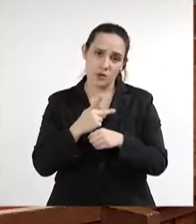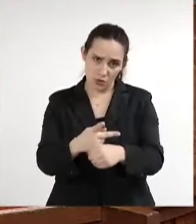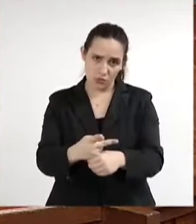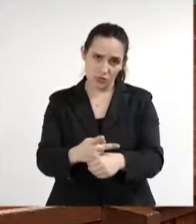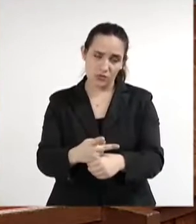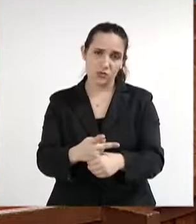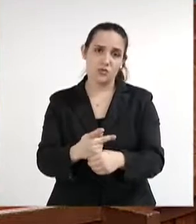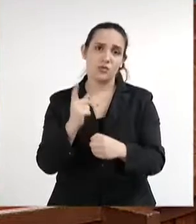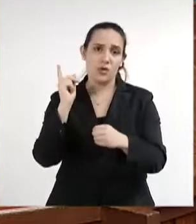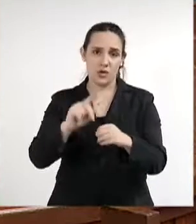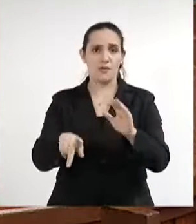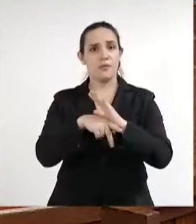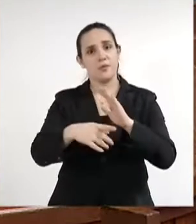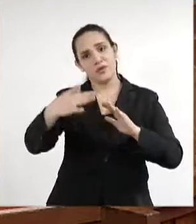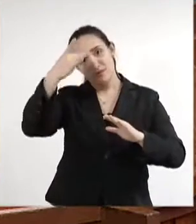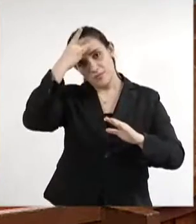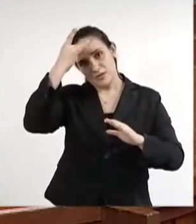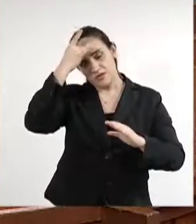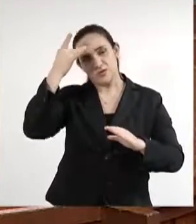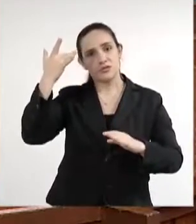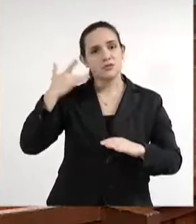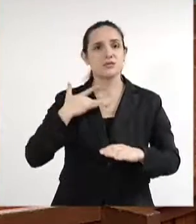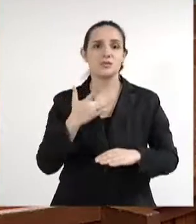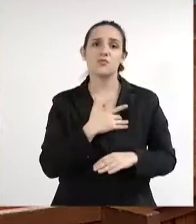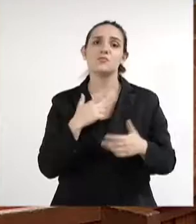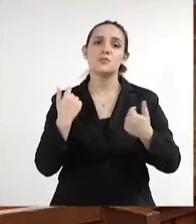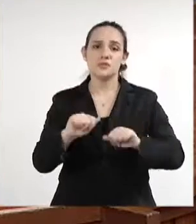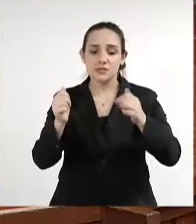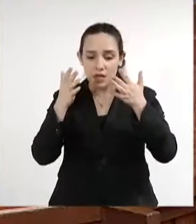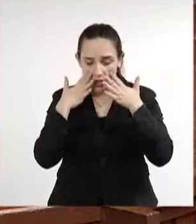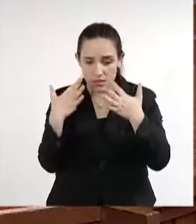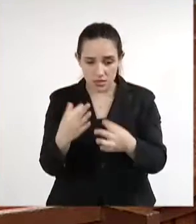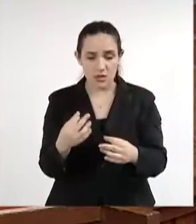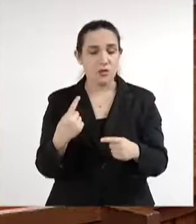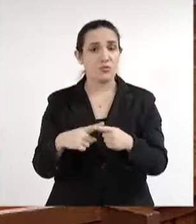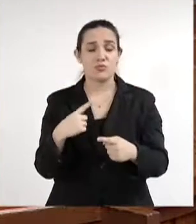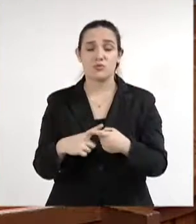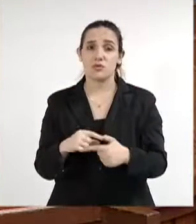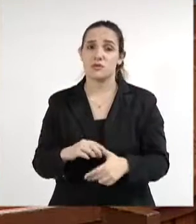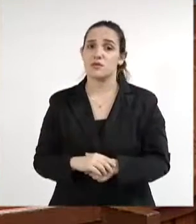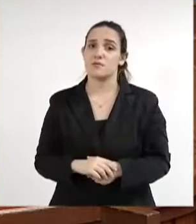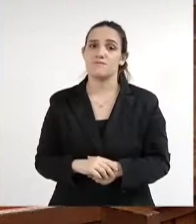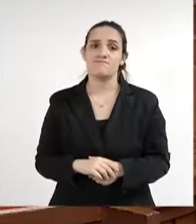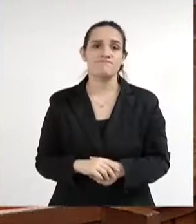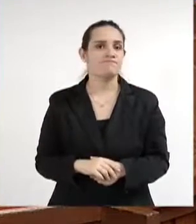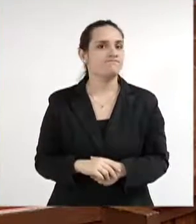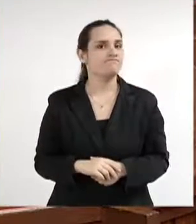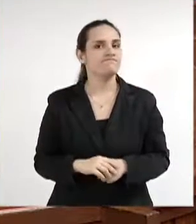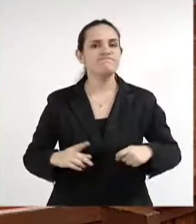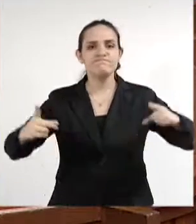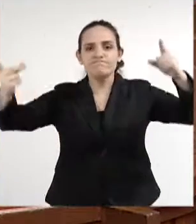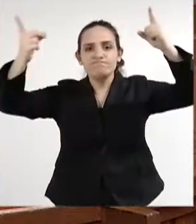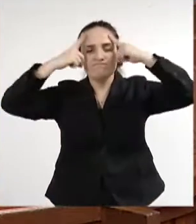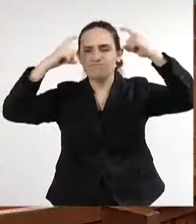em relação à saúde mental dessas pessoas. Porque o